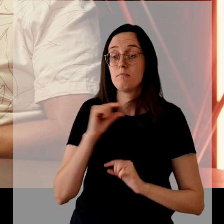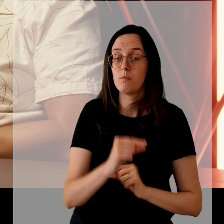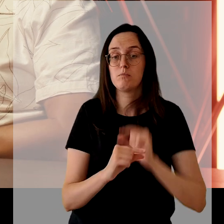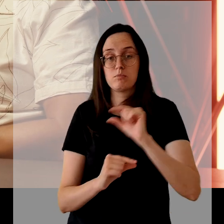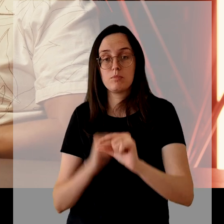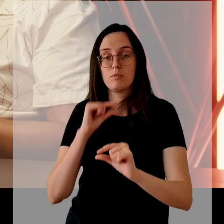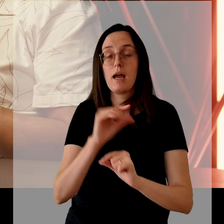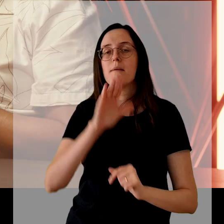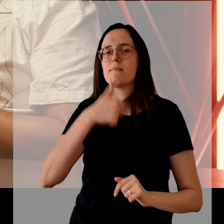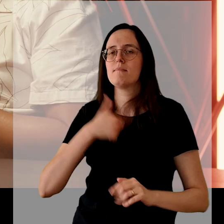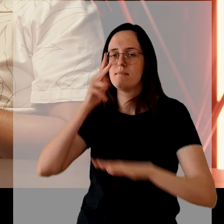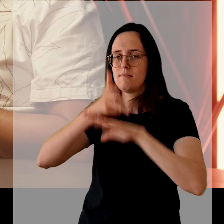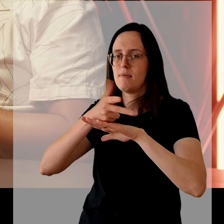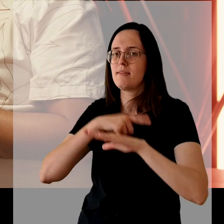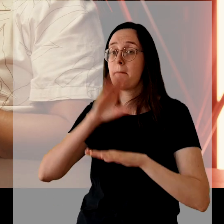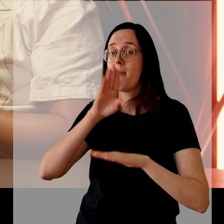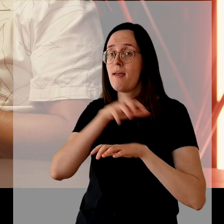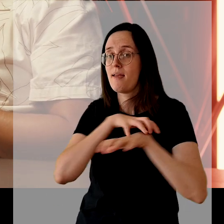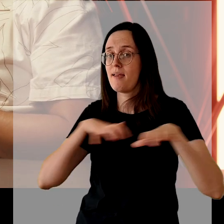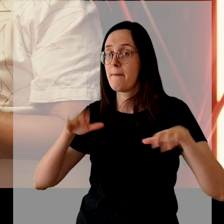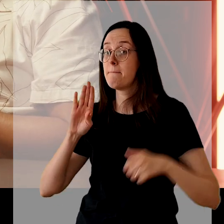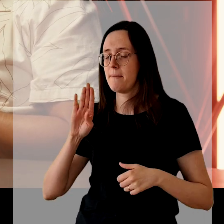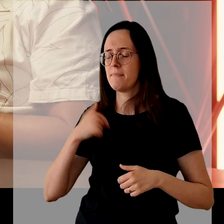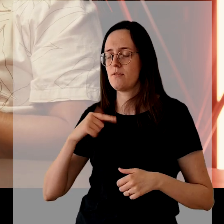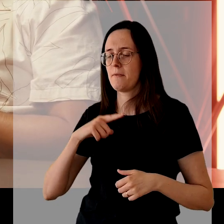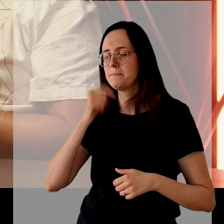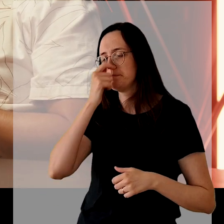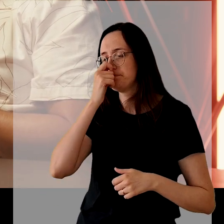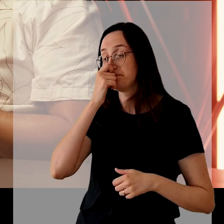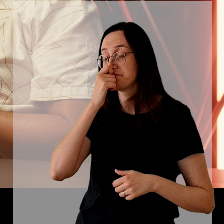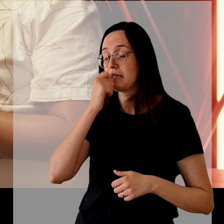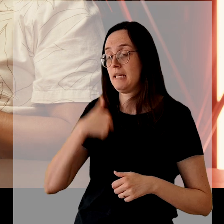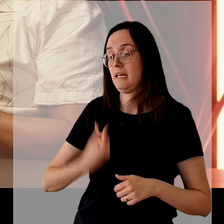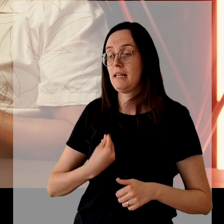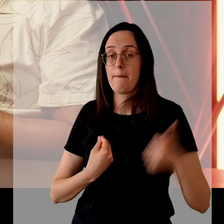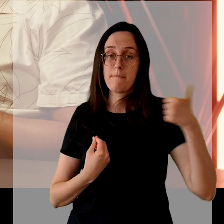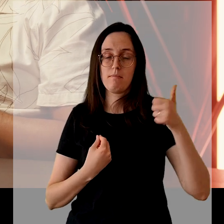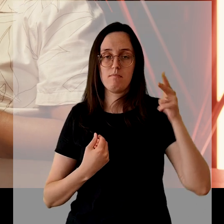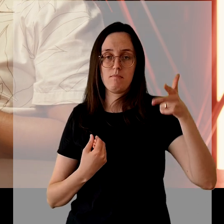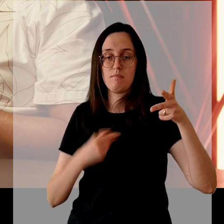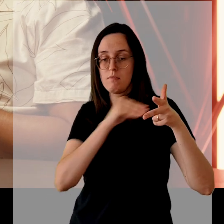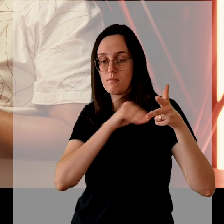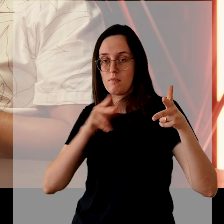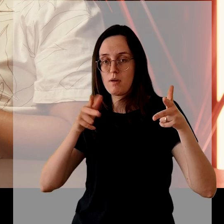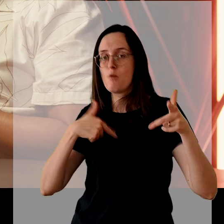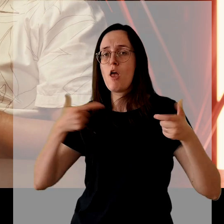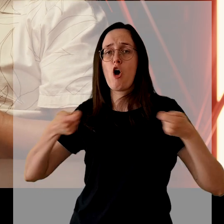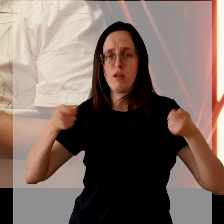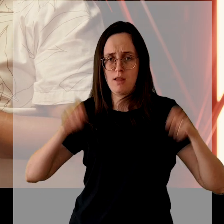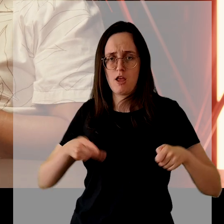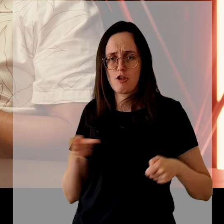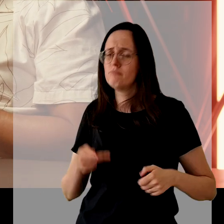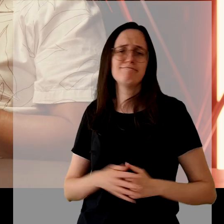quando eu fui também... Aí só que eu tinha uma câmera B, né, uma segunda câmera. E aí quando você está na primeira câmera e tem uma segunda câmera, você perde o